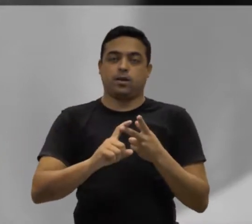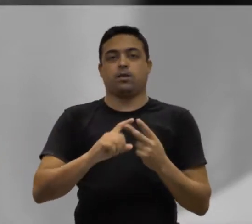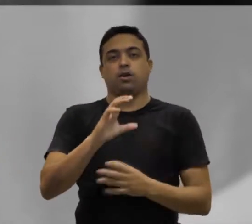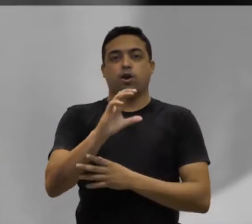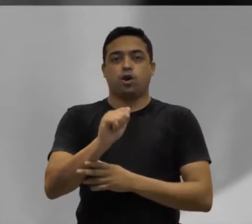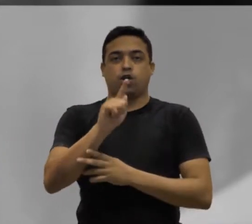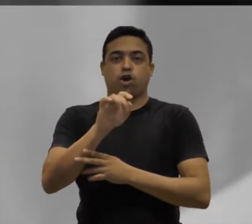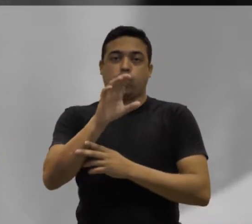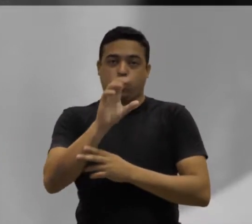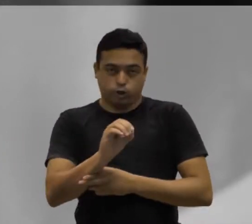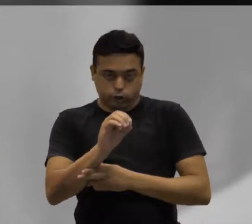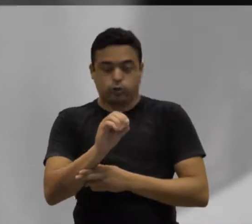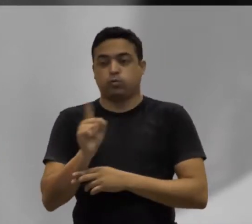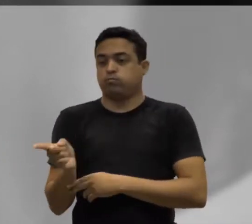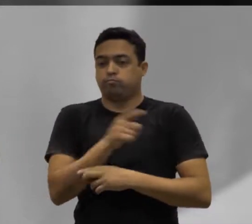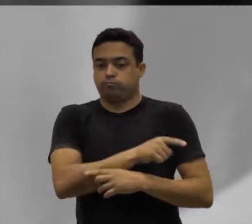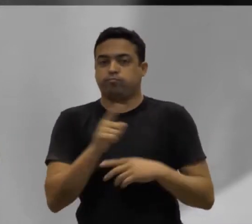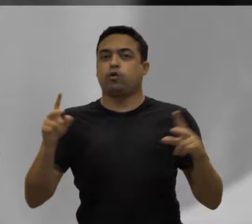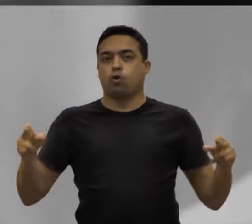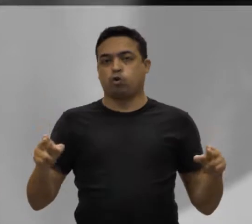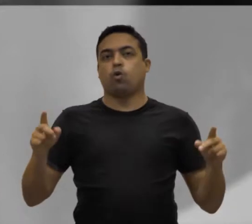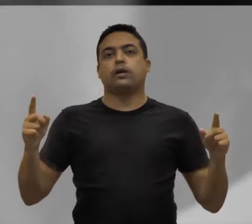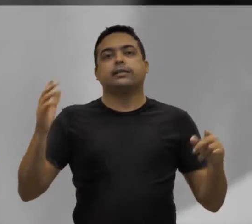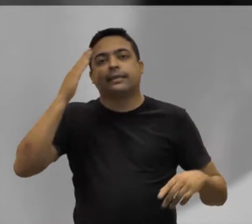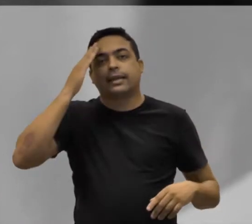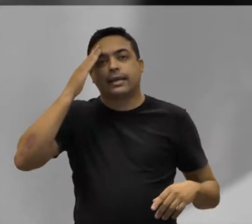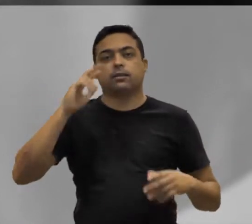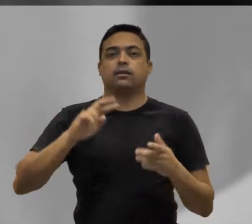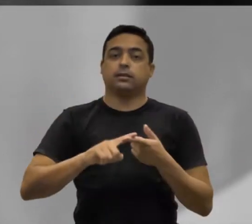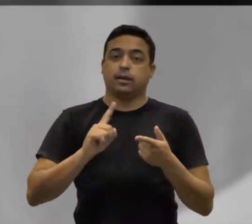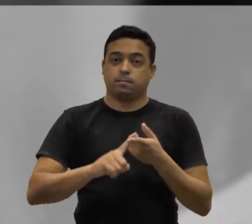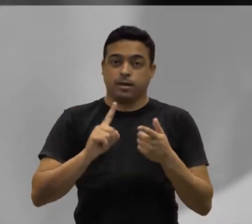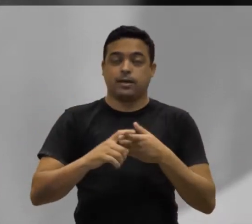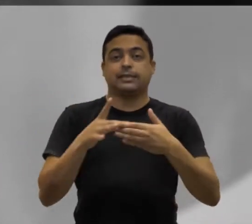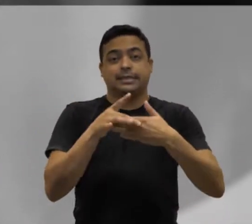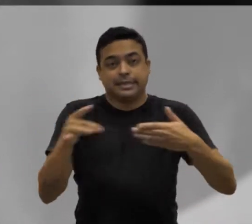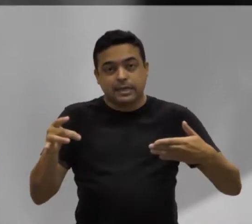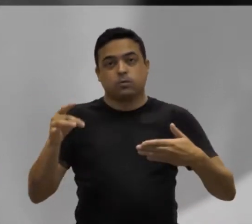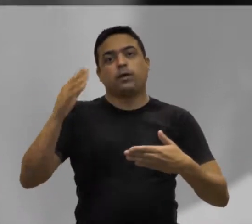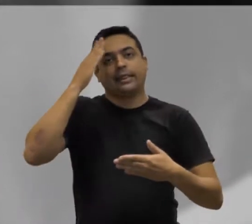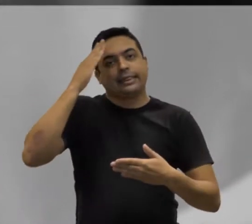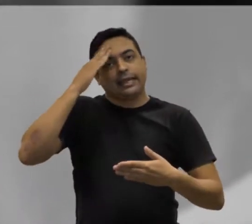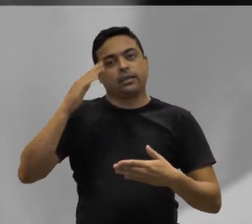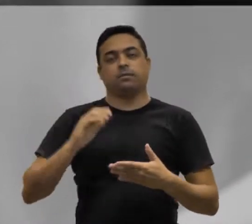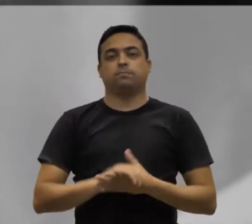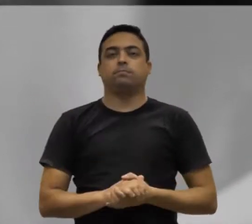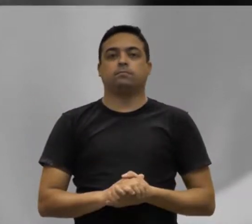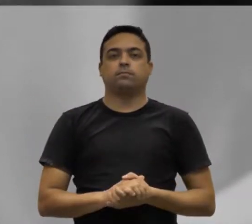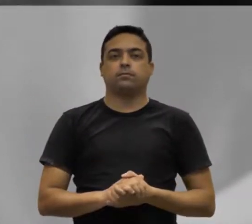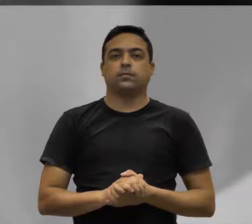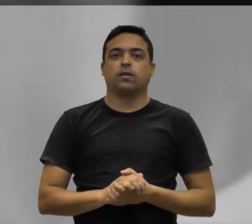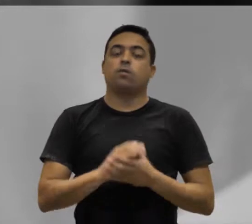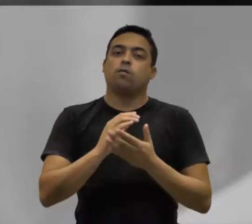código comum a ambos, emissor e receptor, conjunto de signos que representam algo. Vamos conhecer